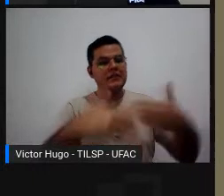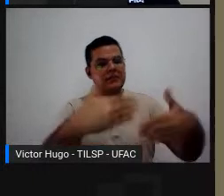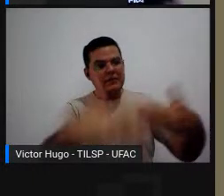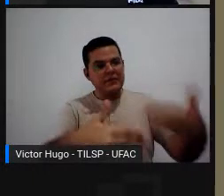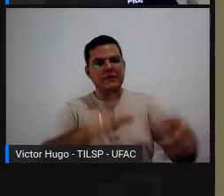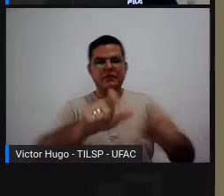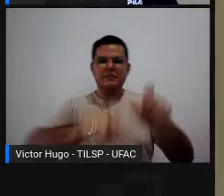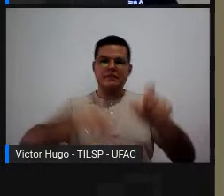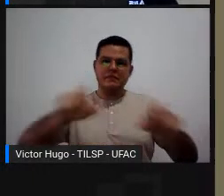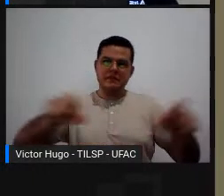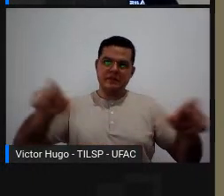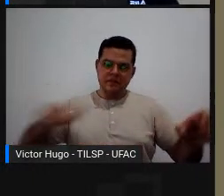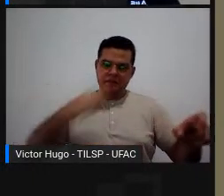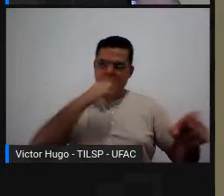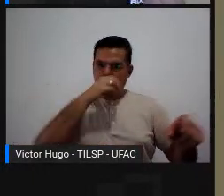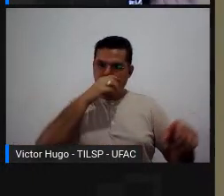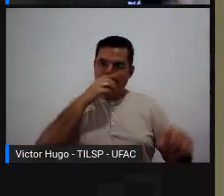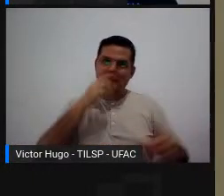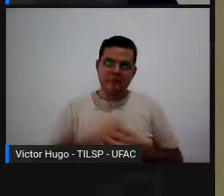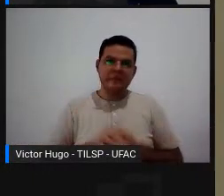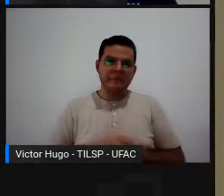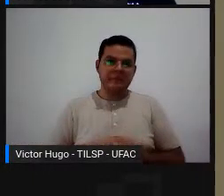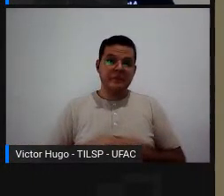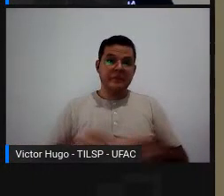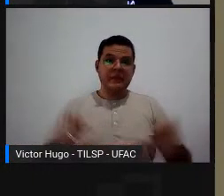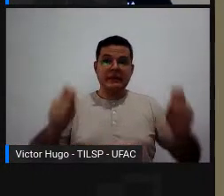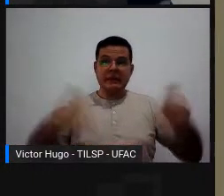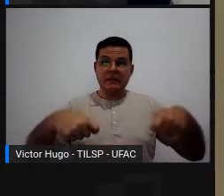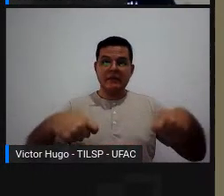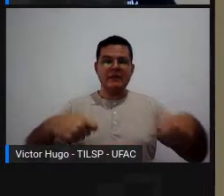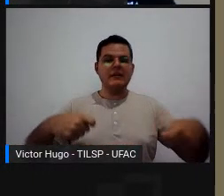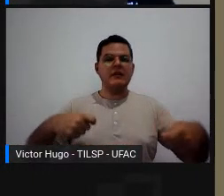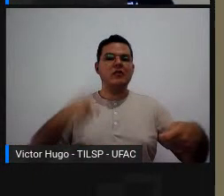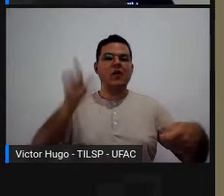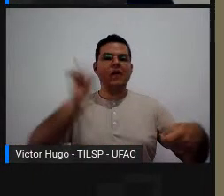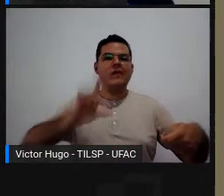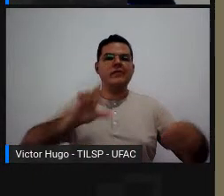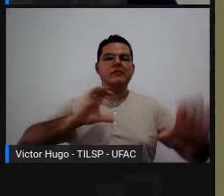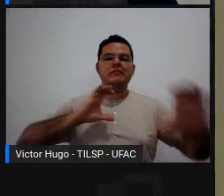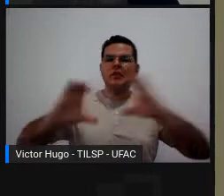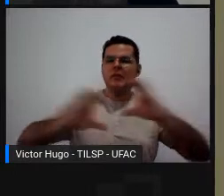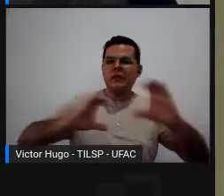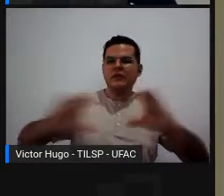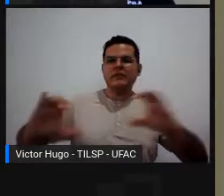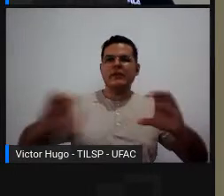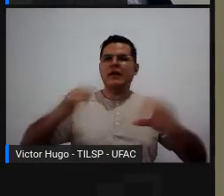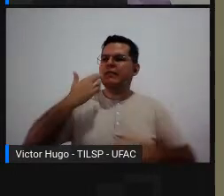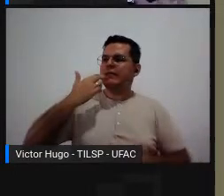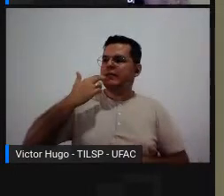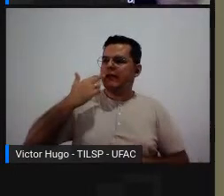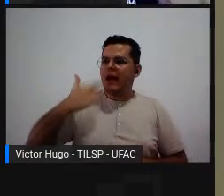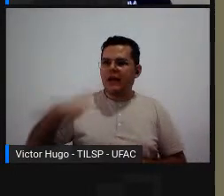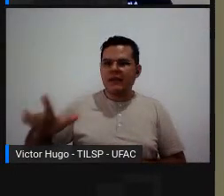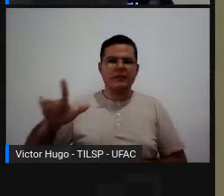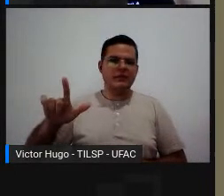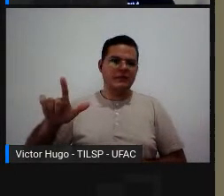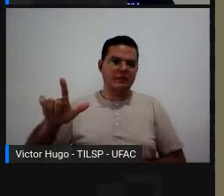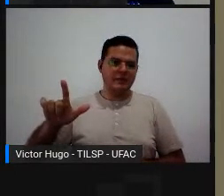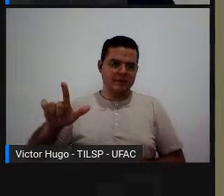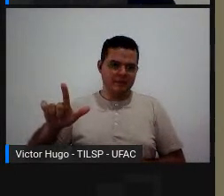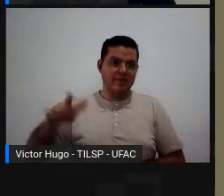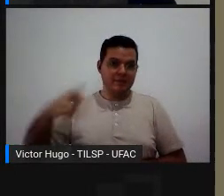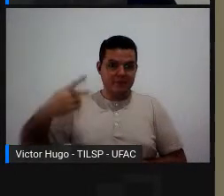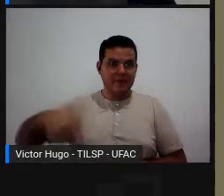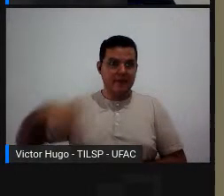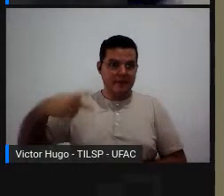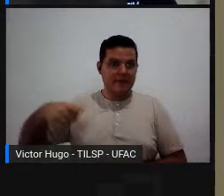da capacidade comunicativa no uso do idioma nacional. Veja que a ideia nacionalista está bem